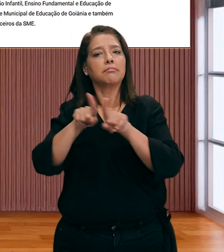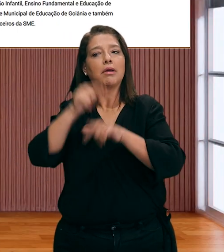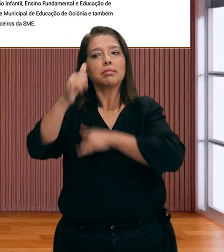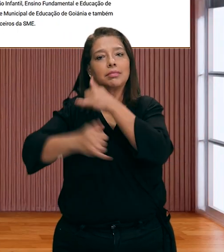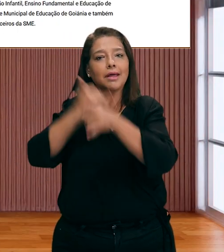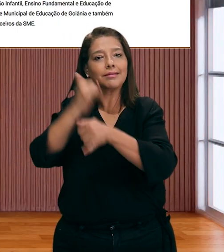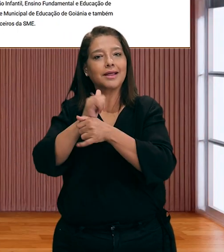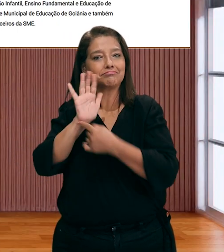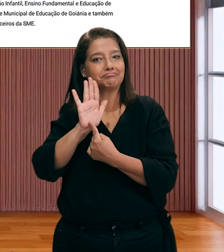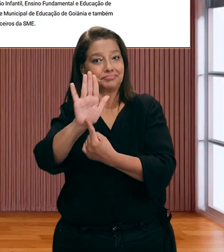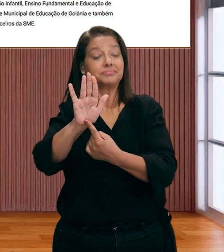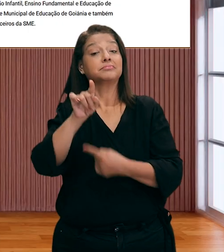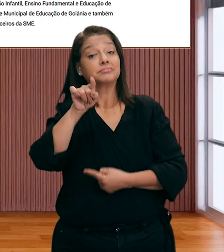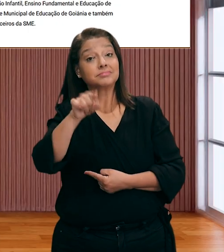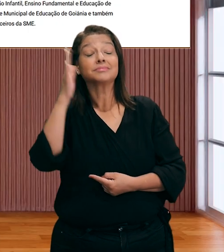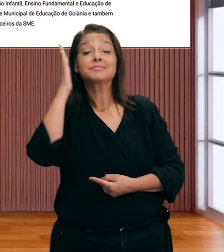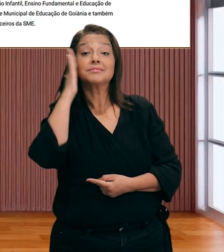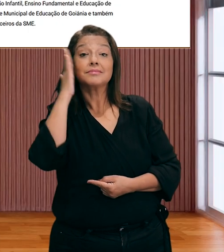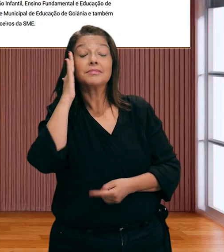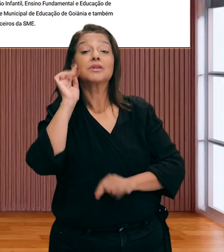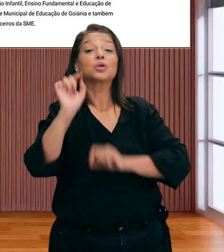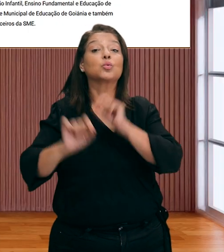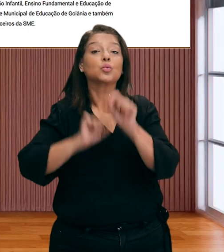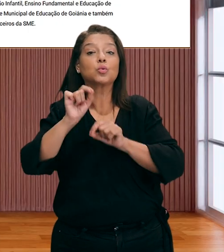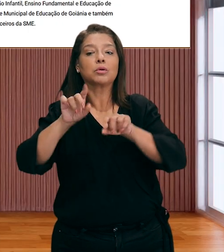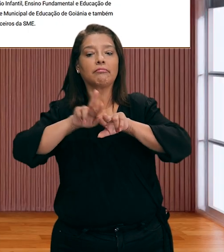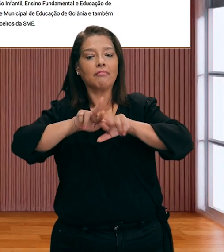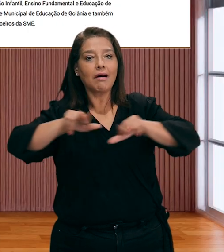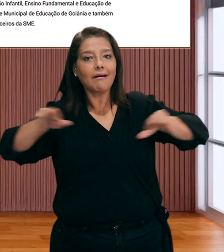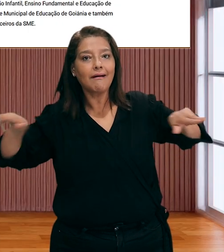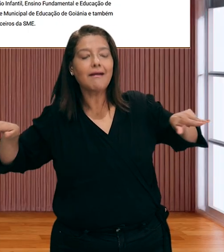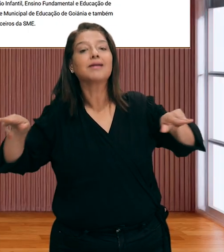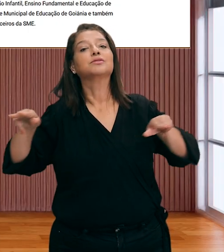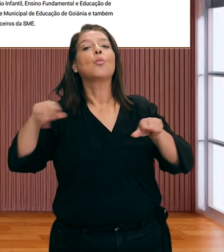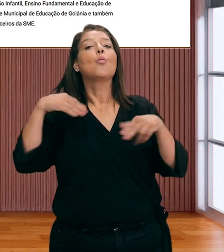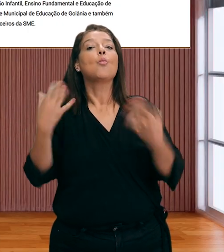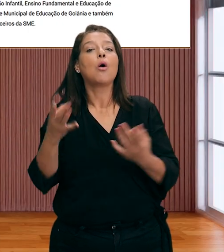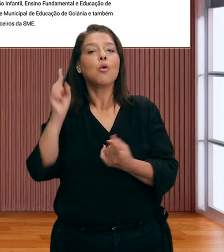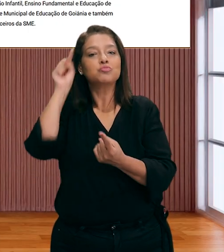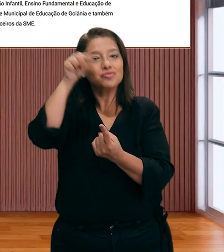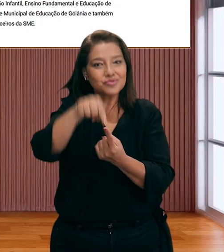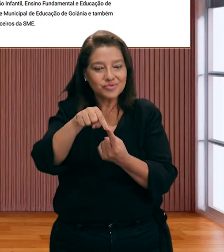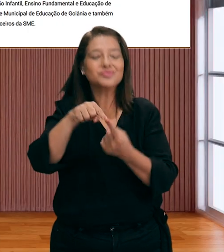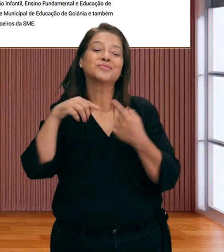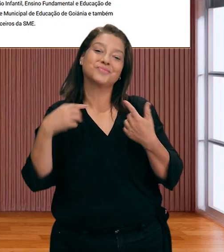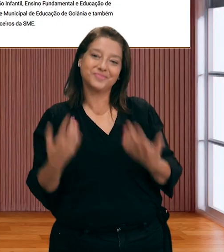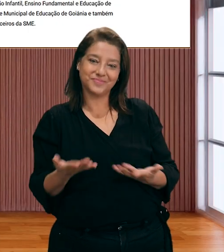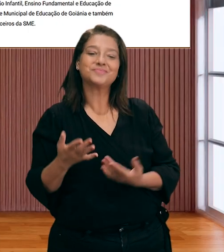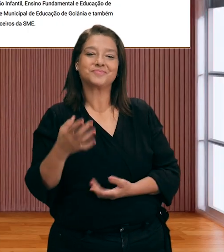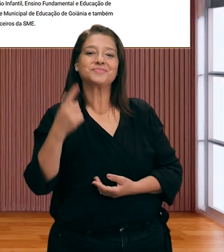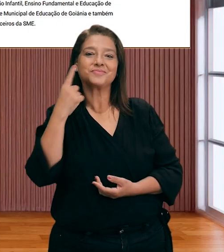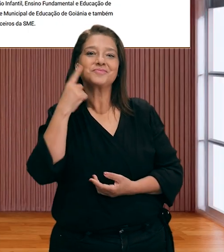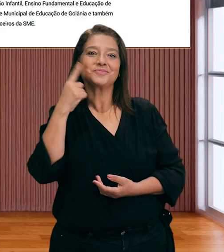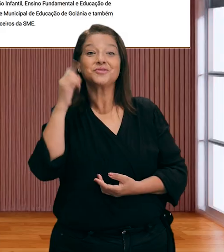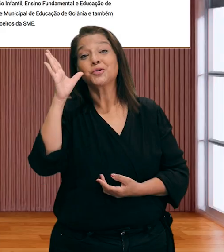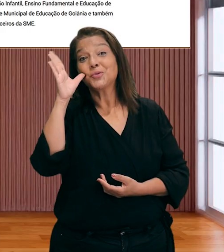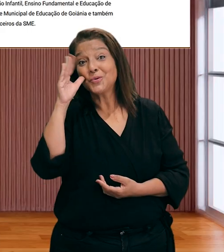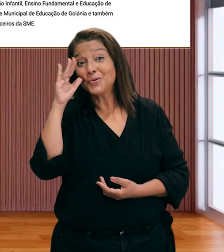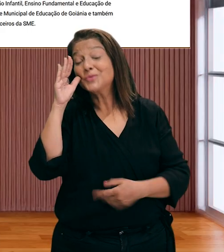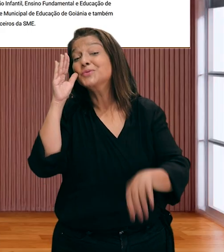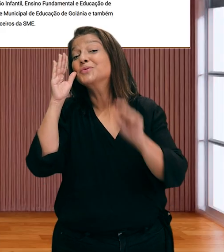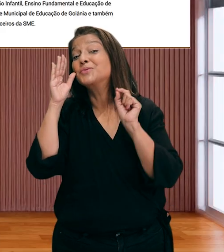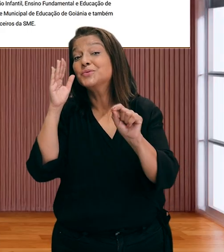internet, está decifrando intenções e finalidades. E olha só que